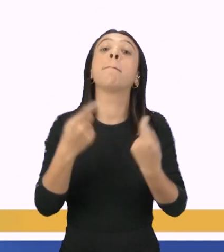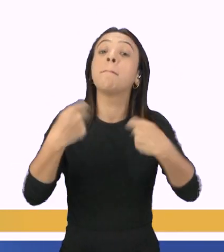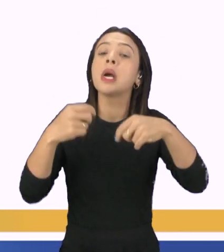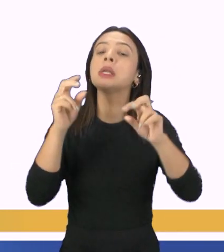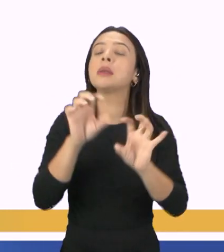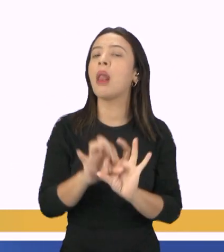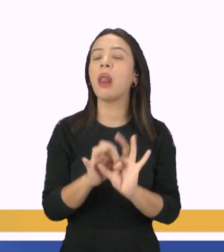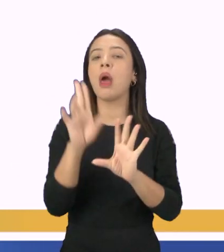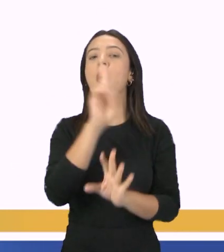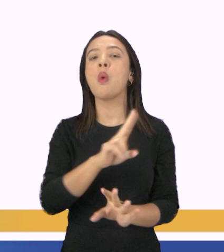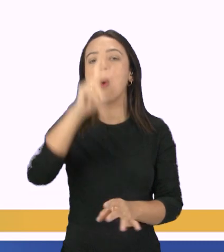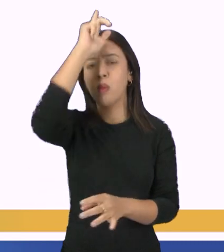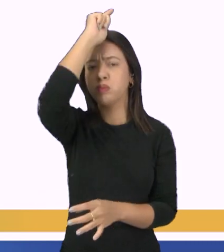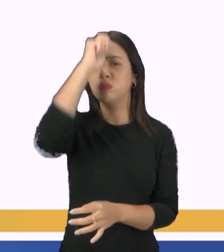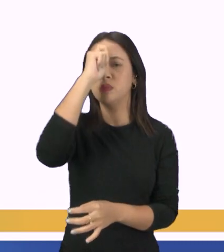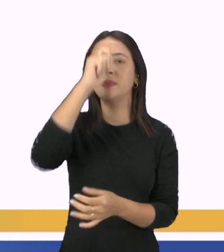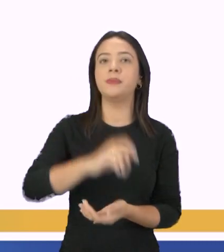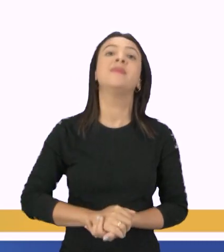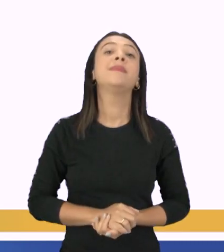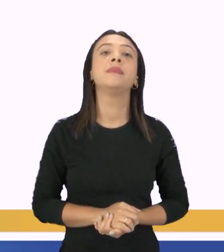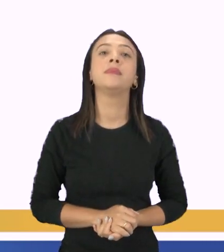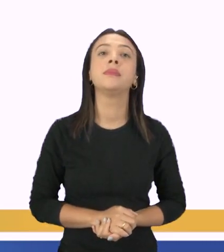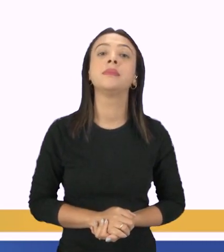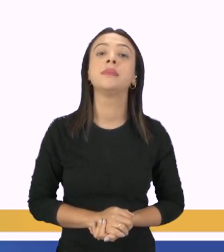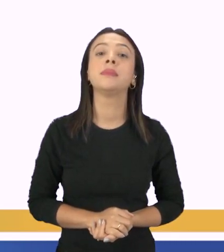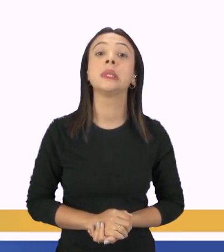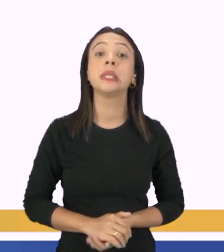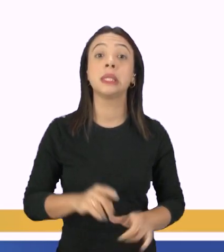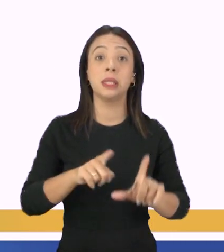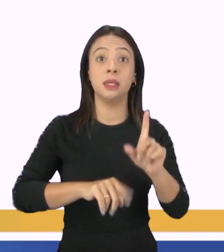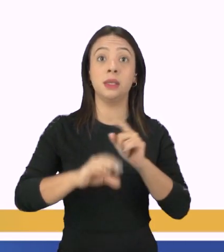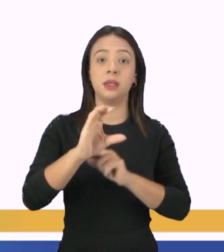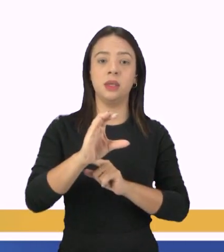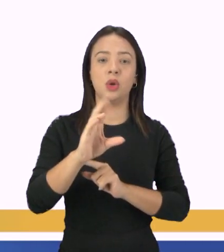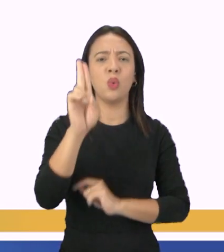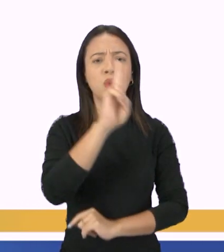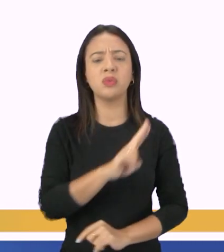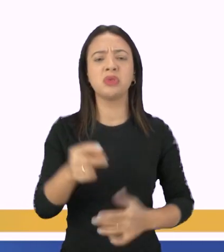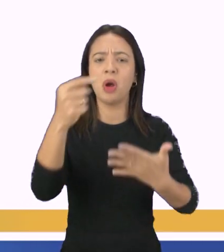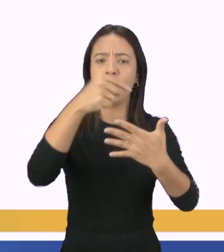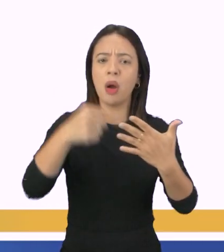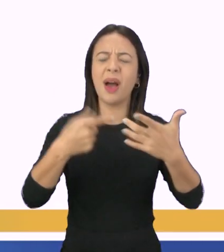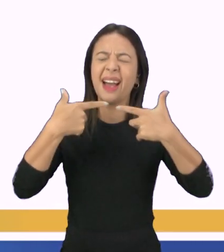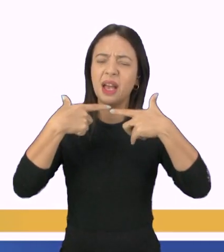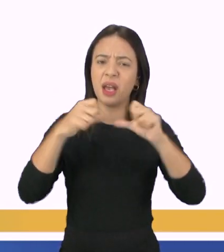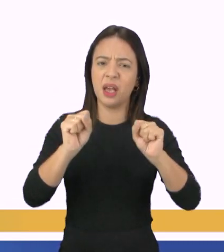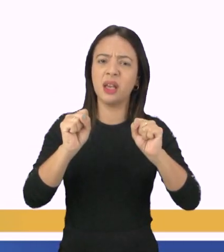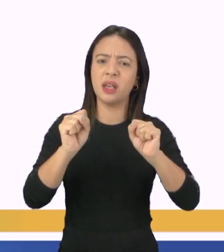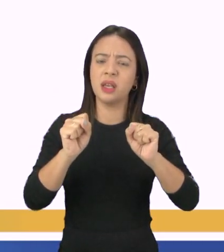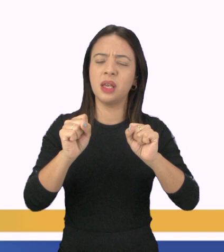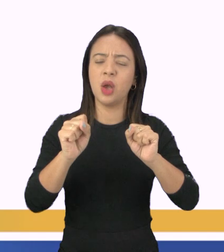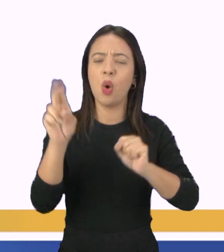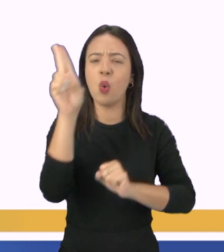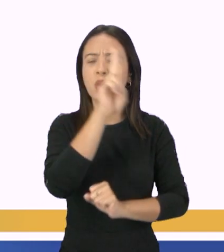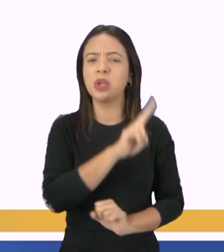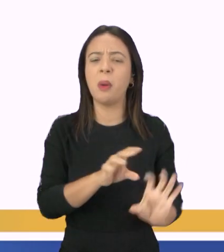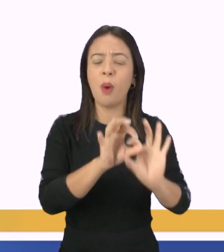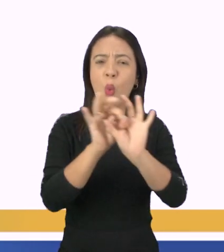apresentados. C. Algum elemento linguístico foi usado para encadear, ou seja, amarrar os